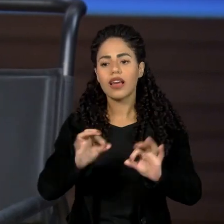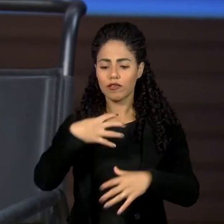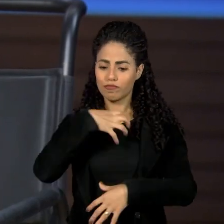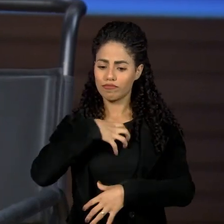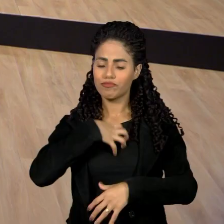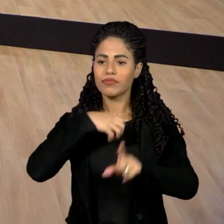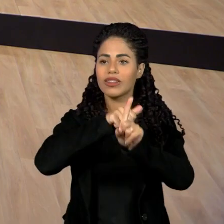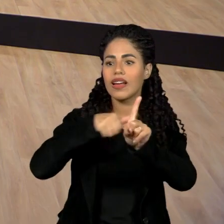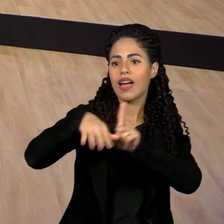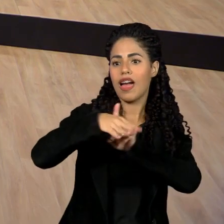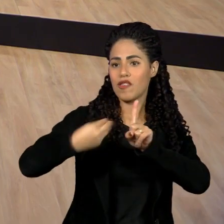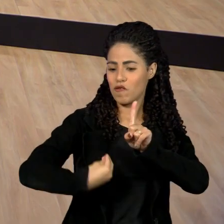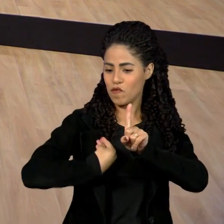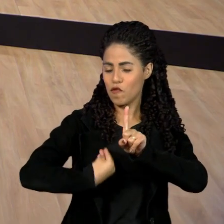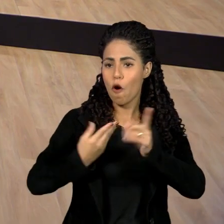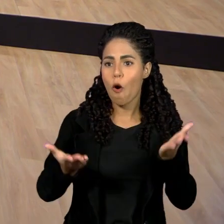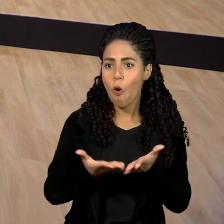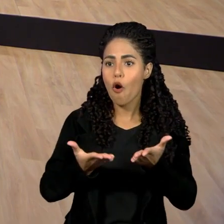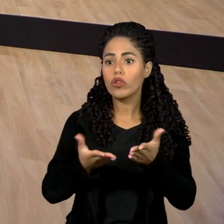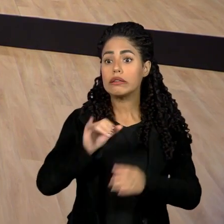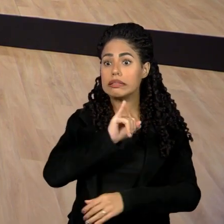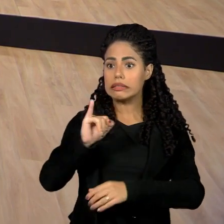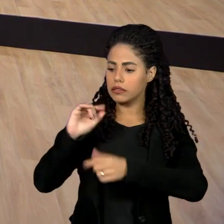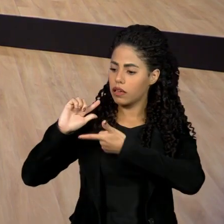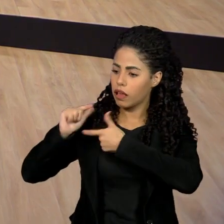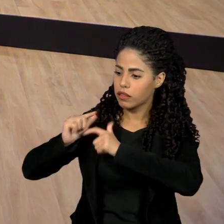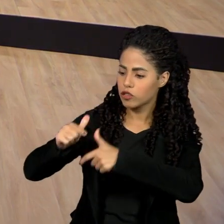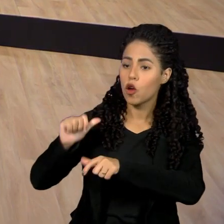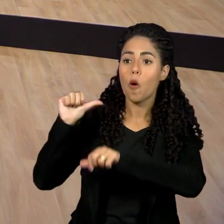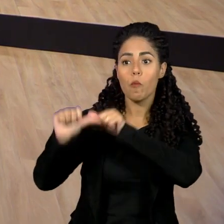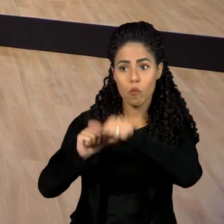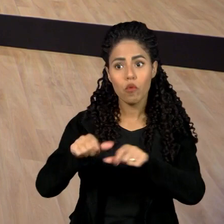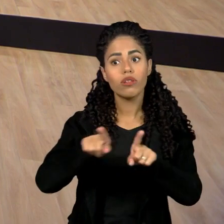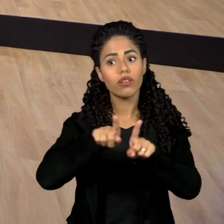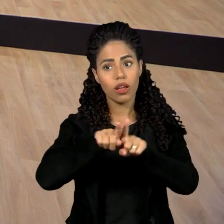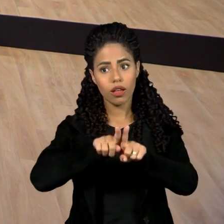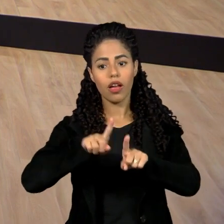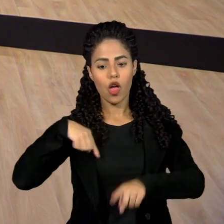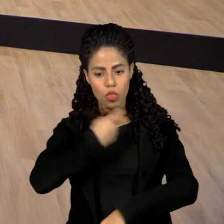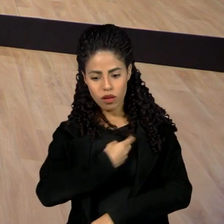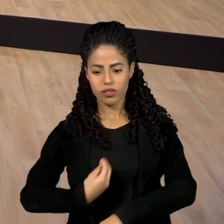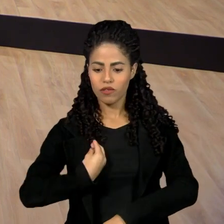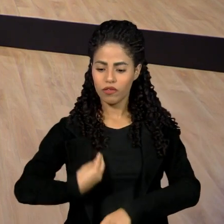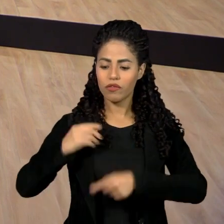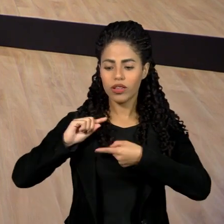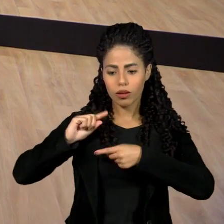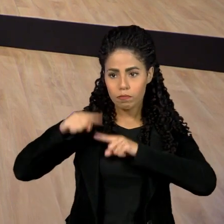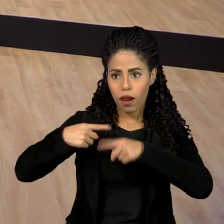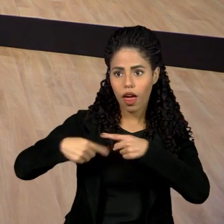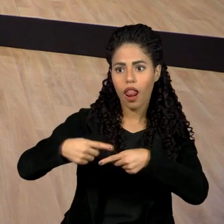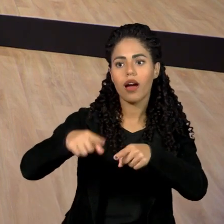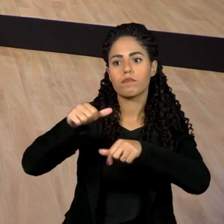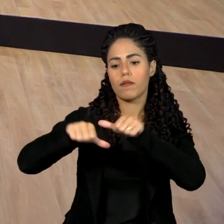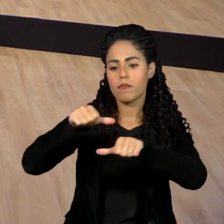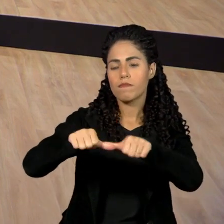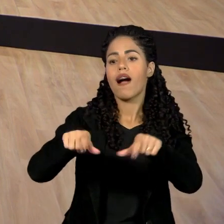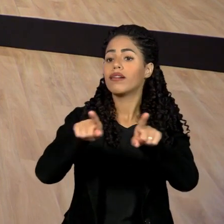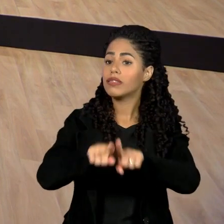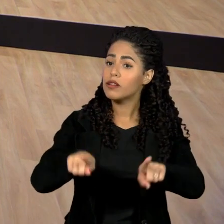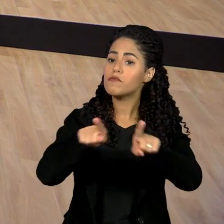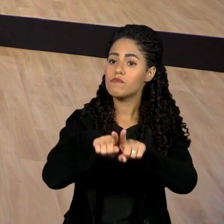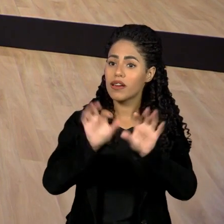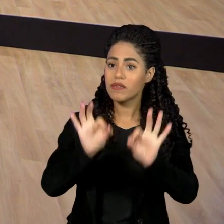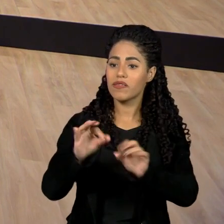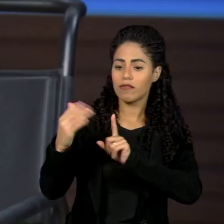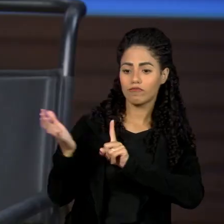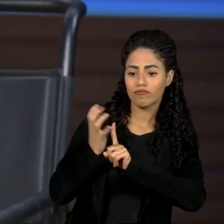que a gente vive. Então, se as tradições alimentares ou culturais se transformam, elas são reflexos também da transformação dos